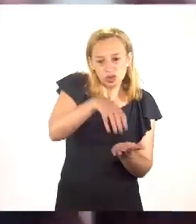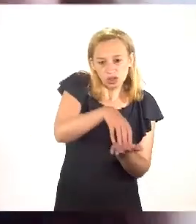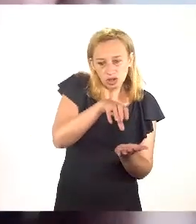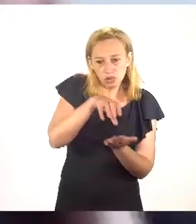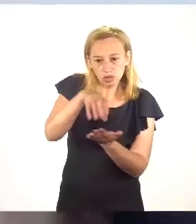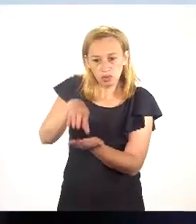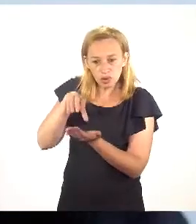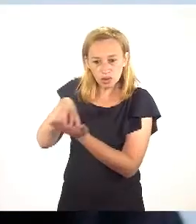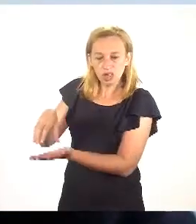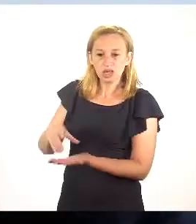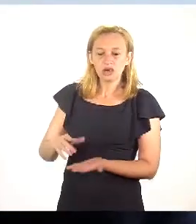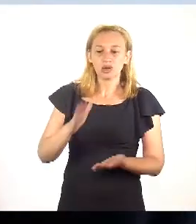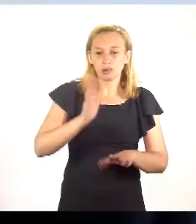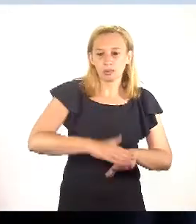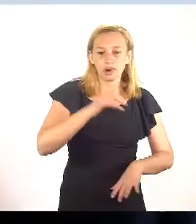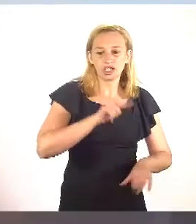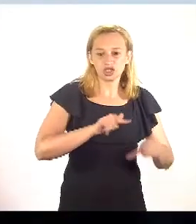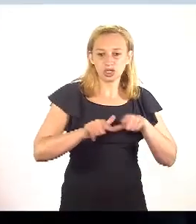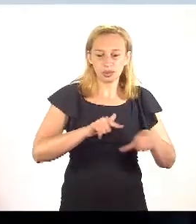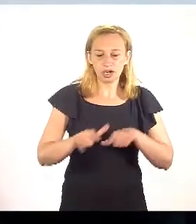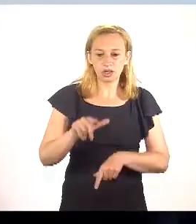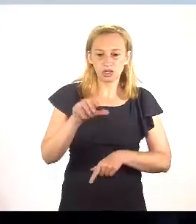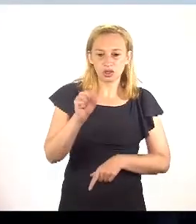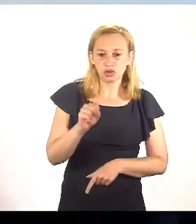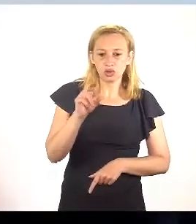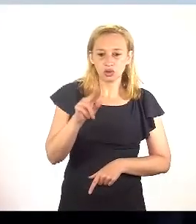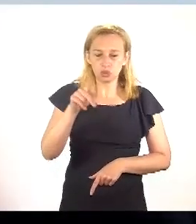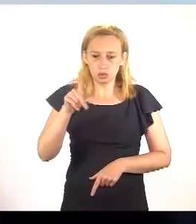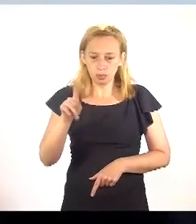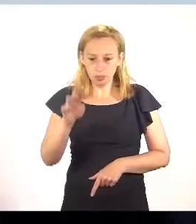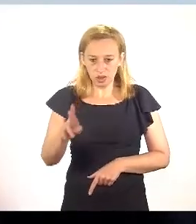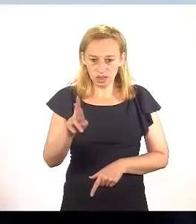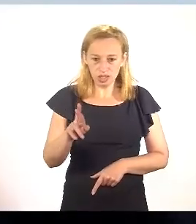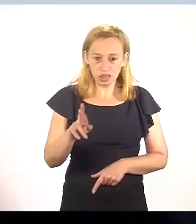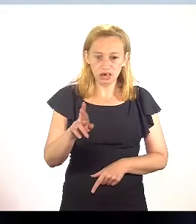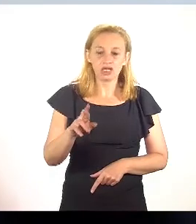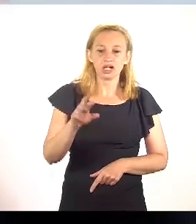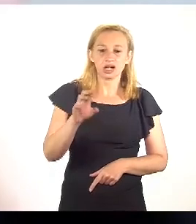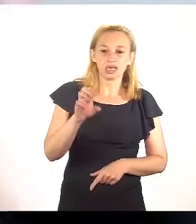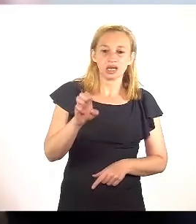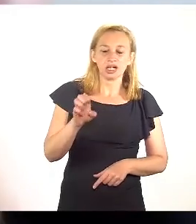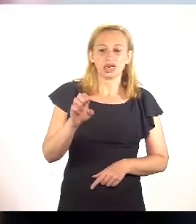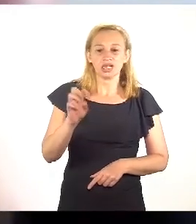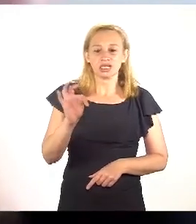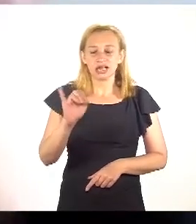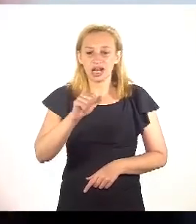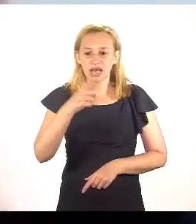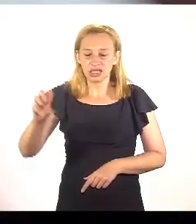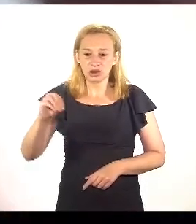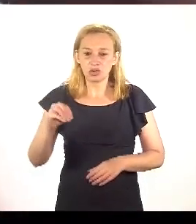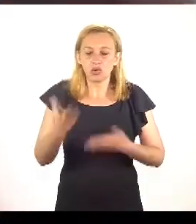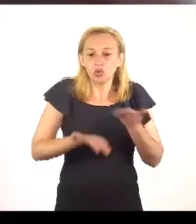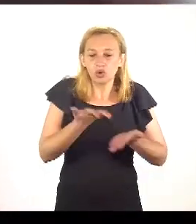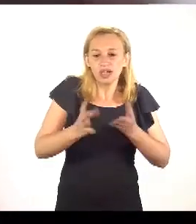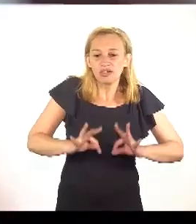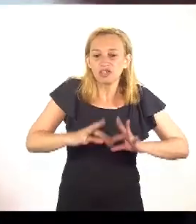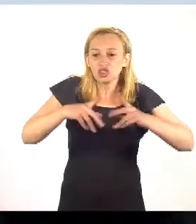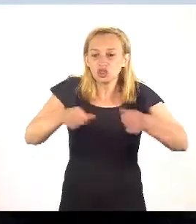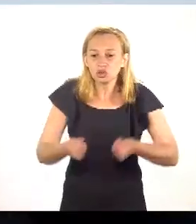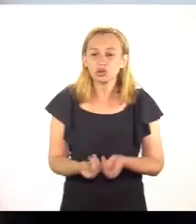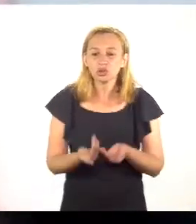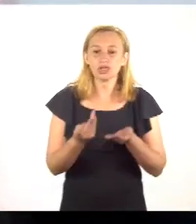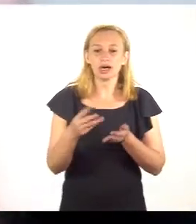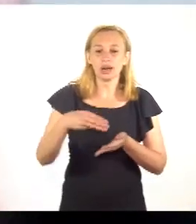mas o que eu mais trabalhei foi o ISUP, que era um setor de instalações de superfície, cuidava de toda a planta acima da lâmina d'água, né?